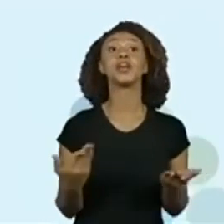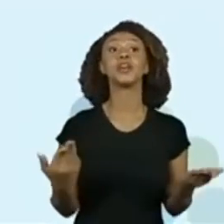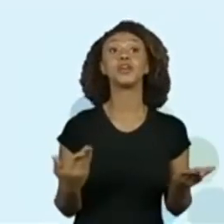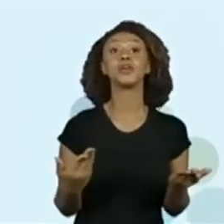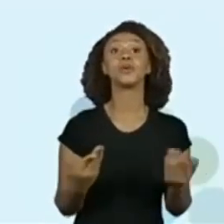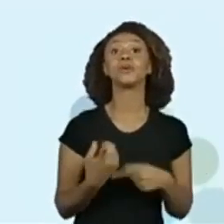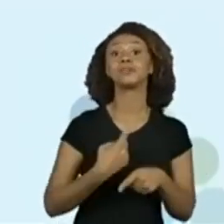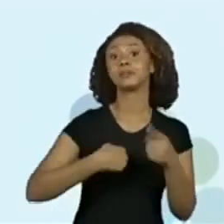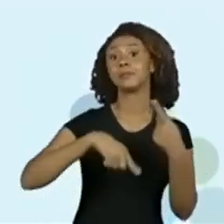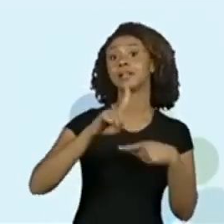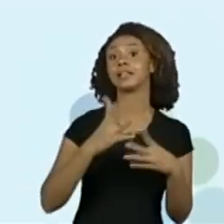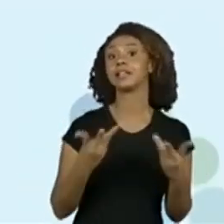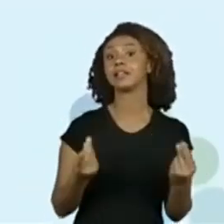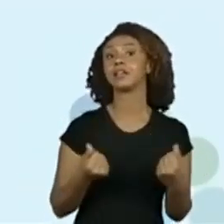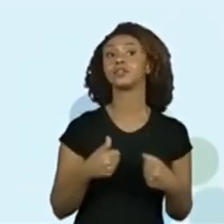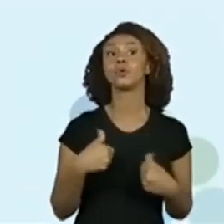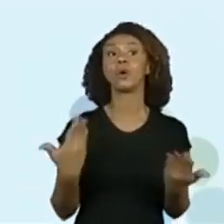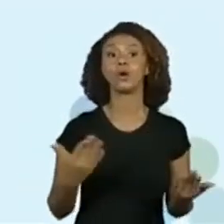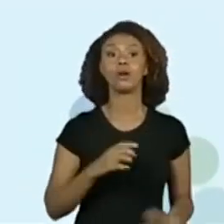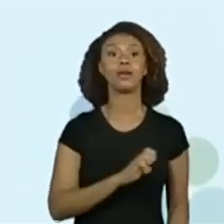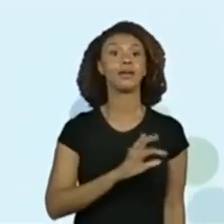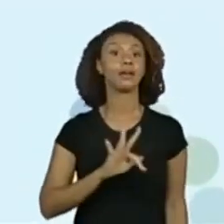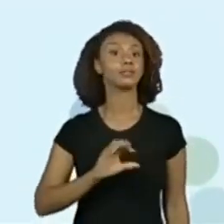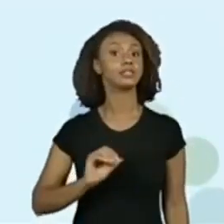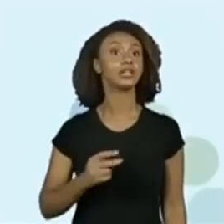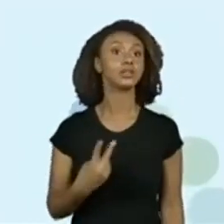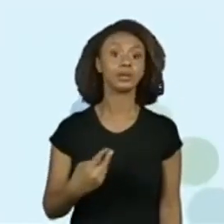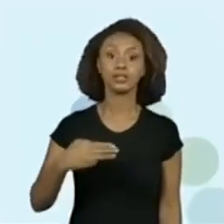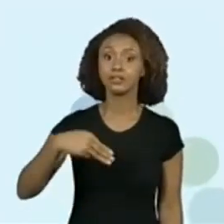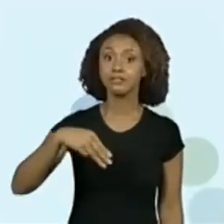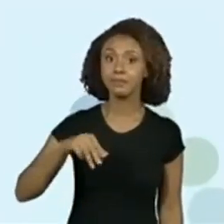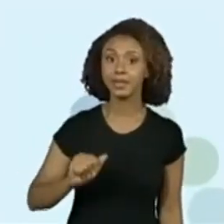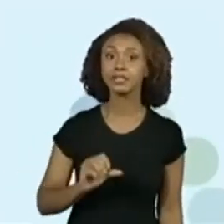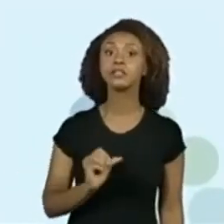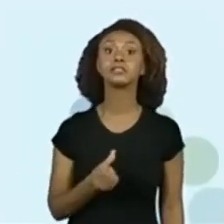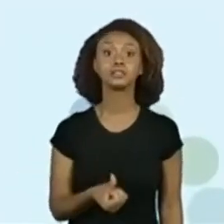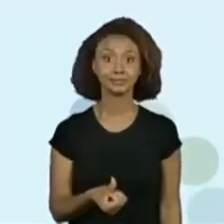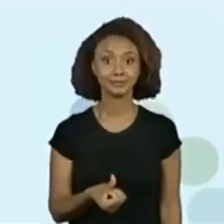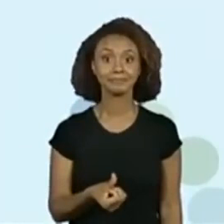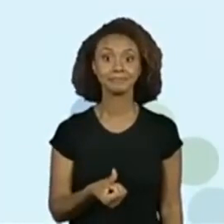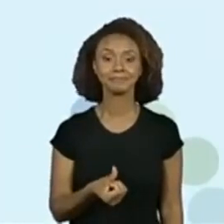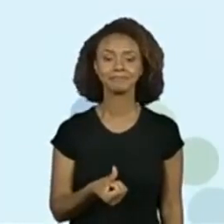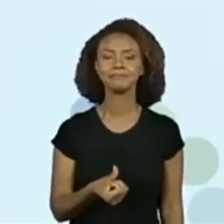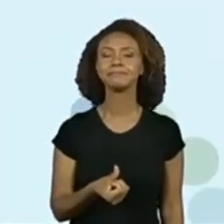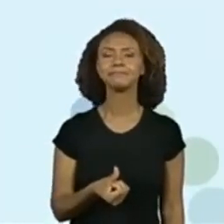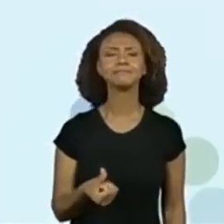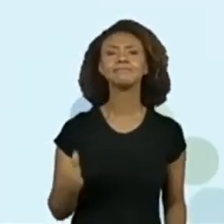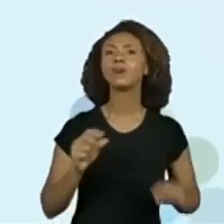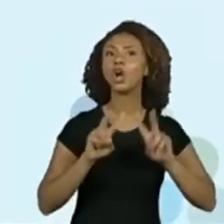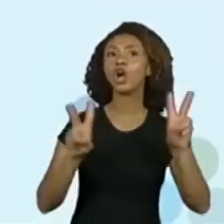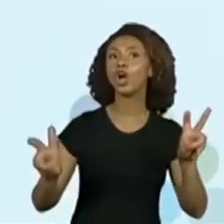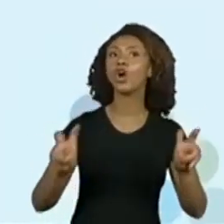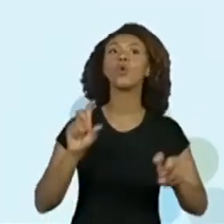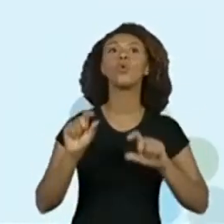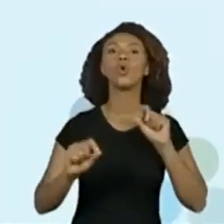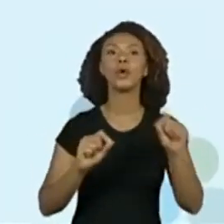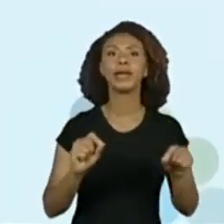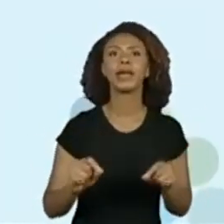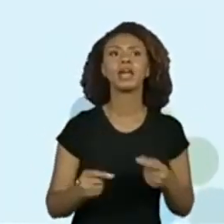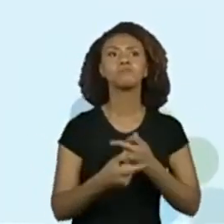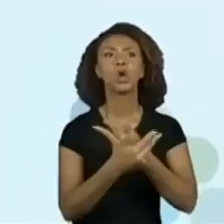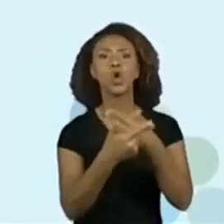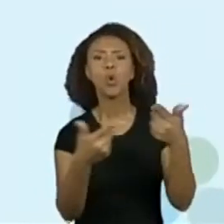hoje ef02 ma06 que diz respeito a